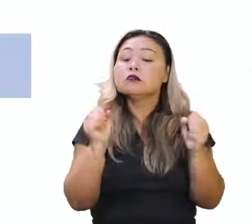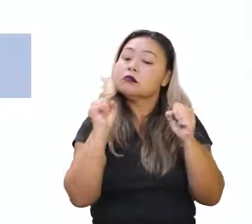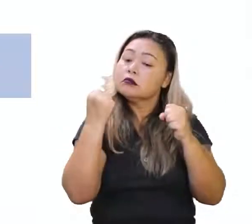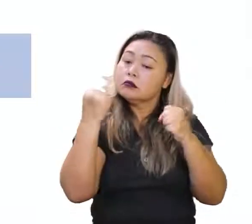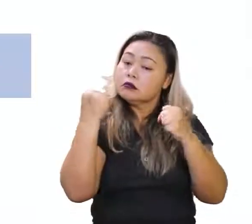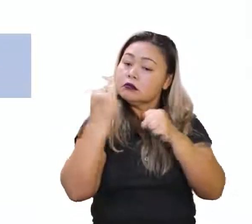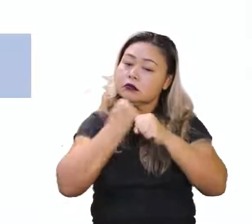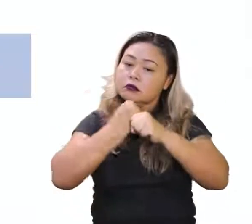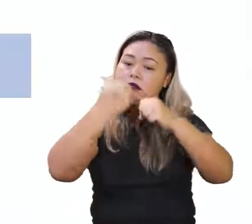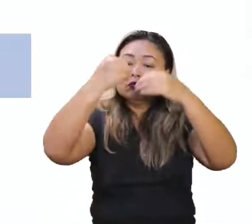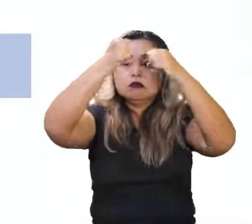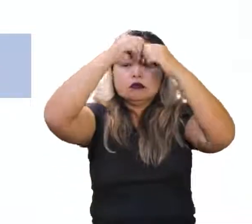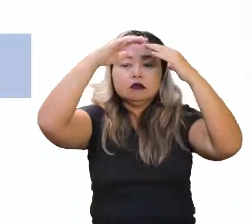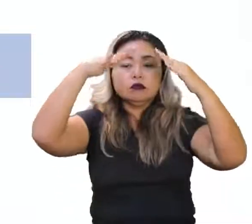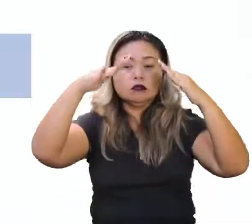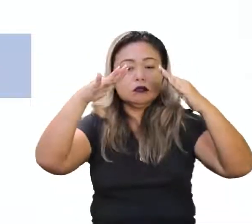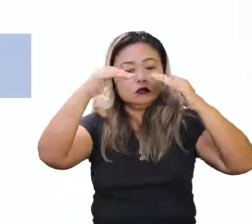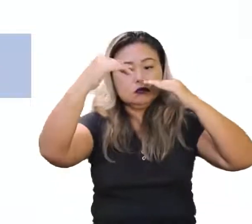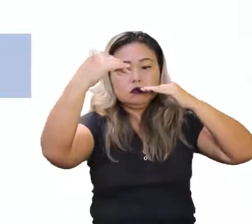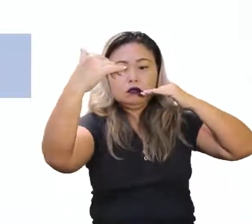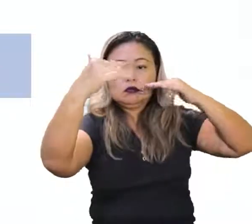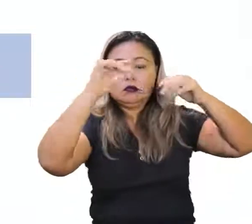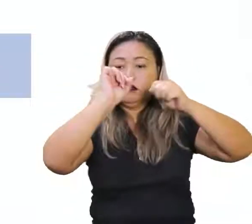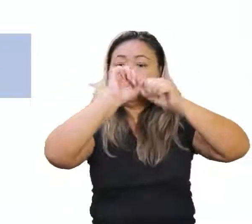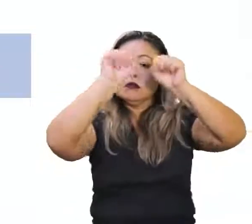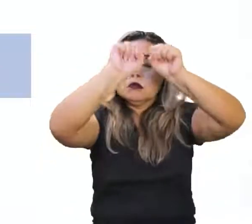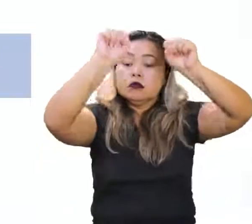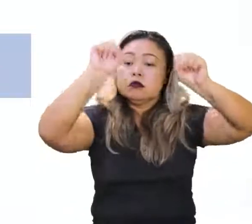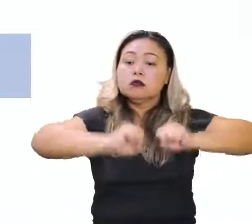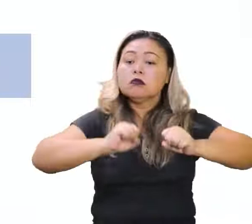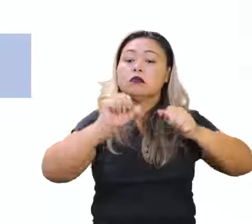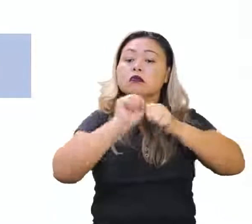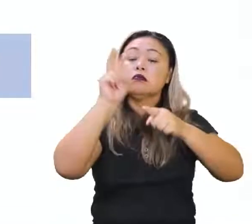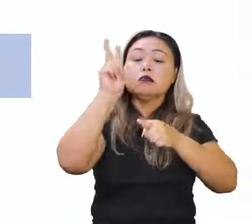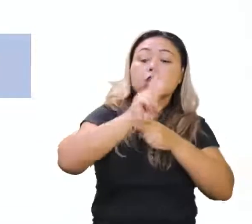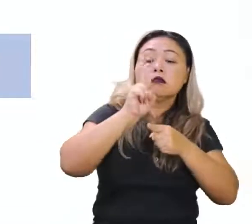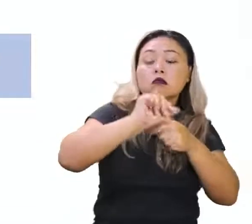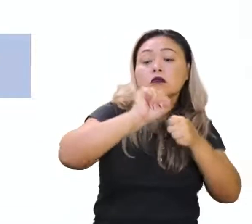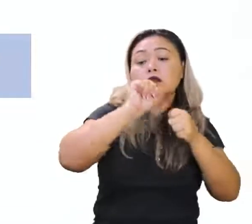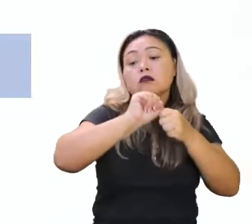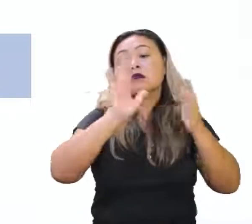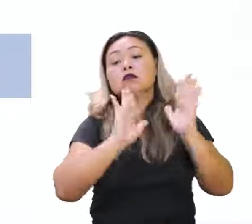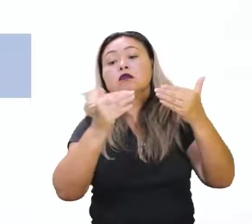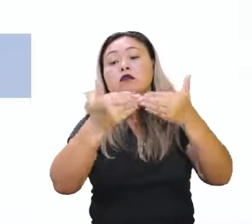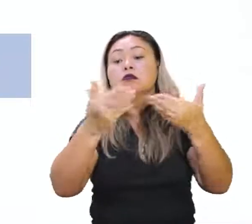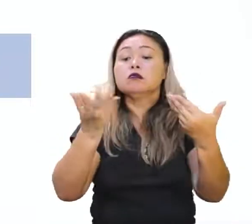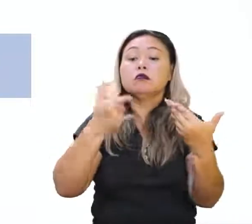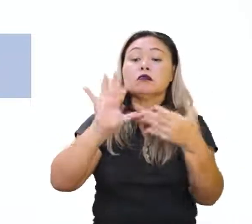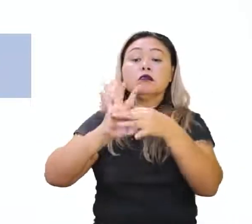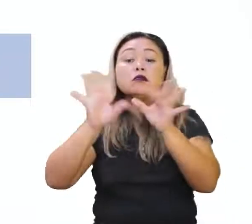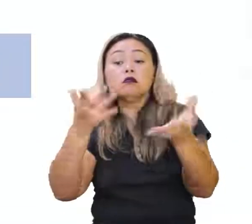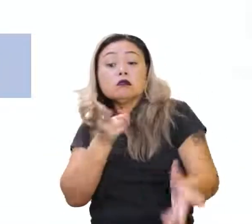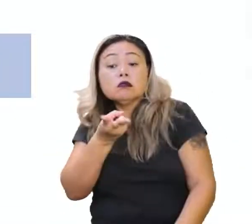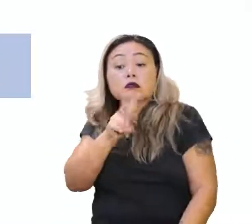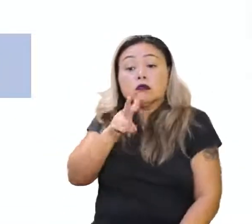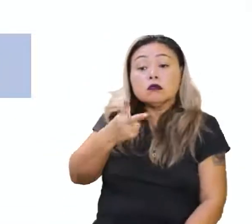Construção da instalação, o sistema de criação, se é intensivo, extensivo,